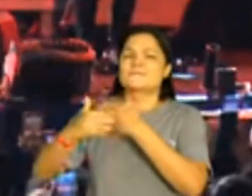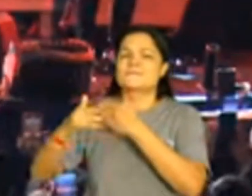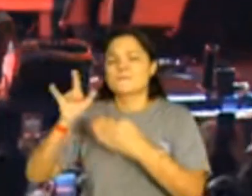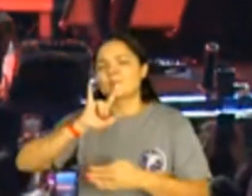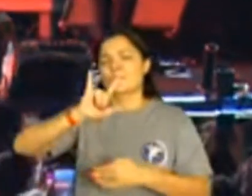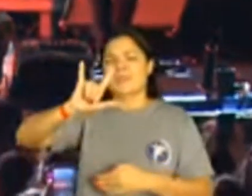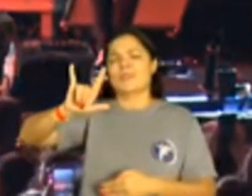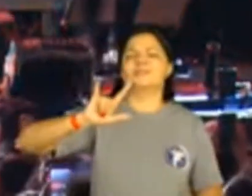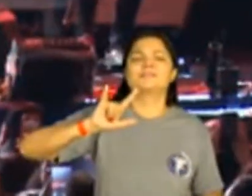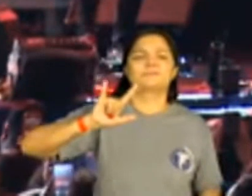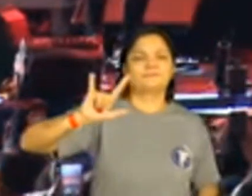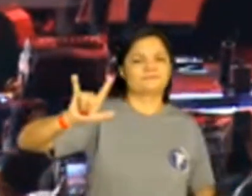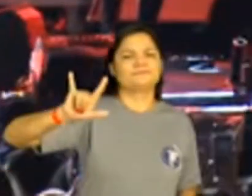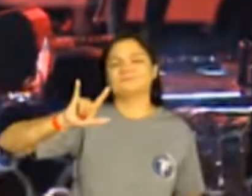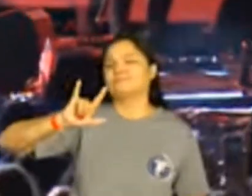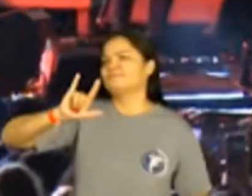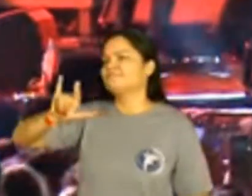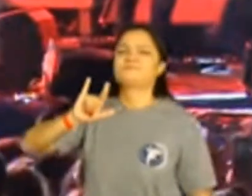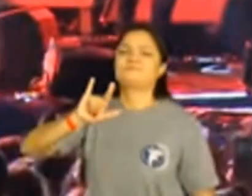amo.